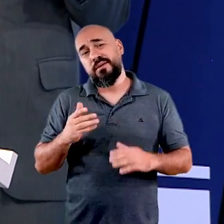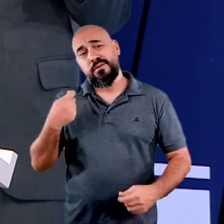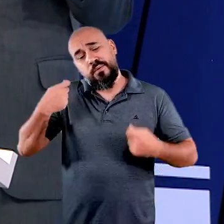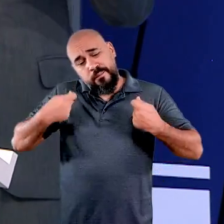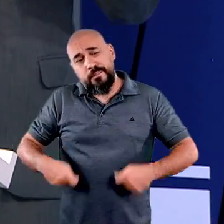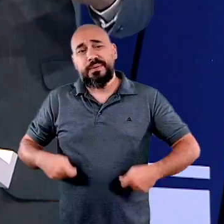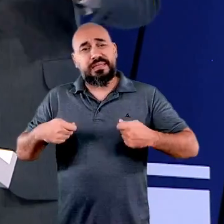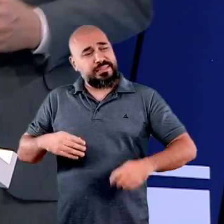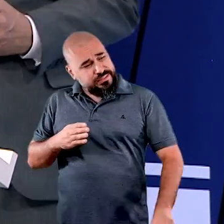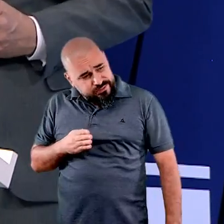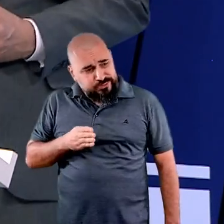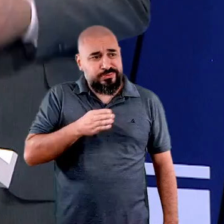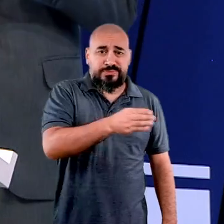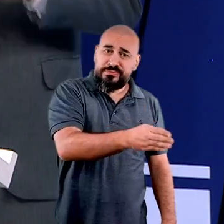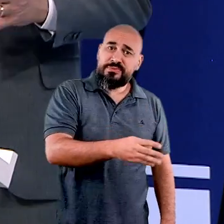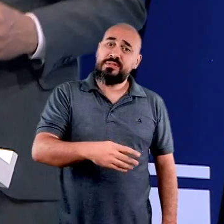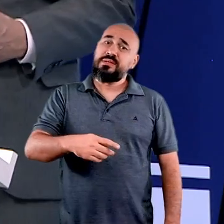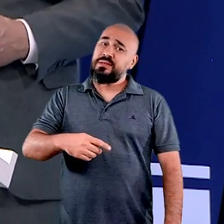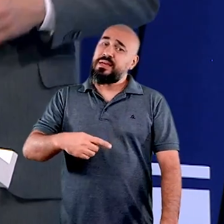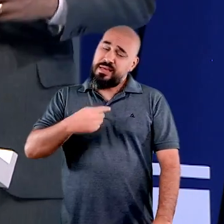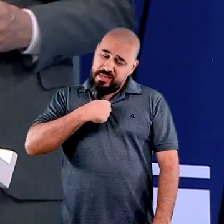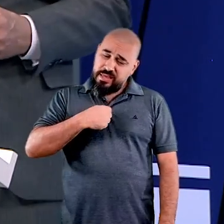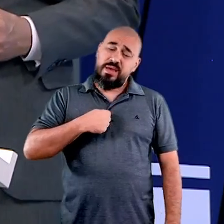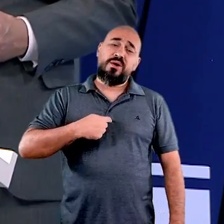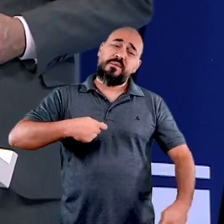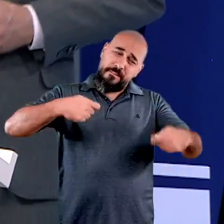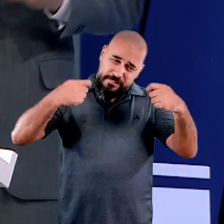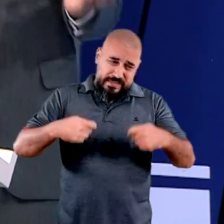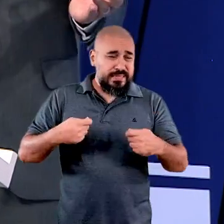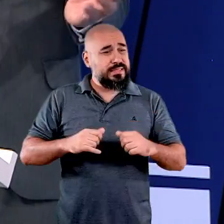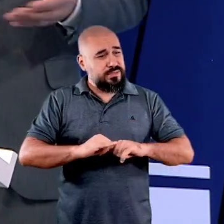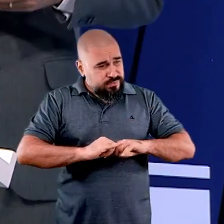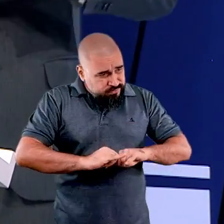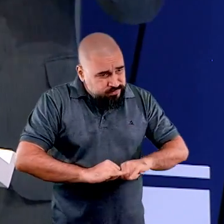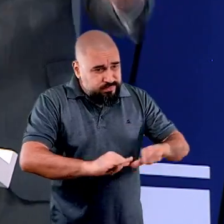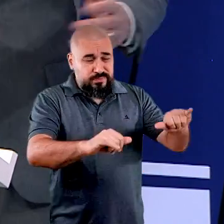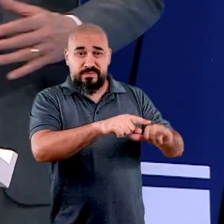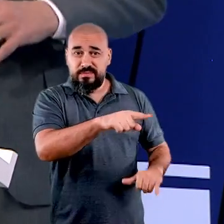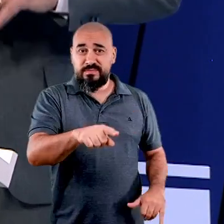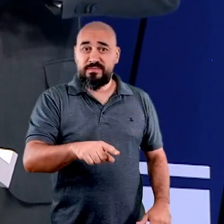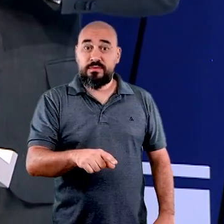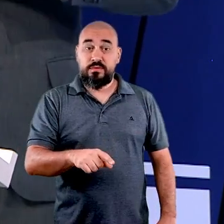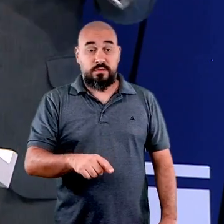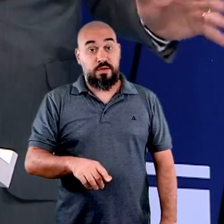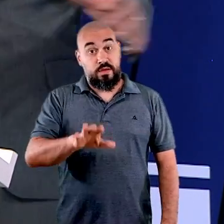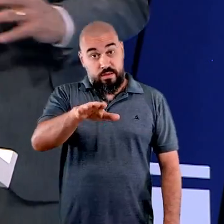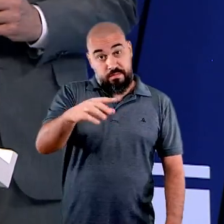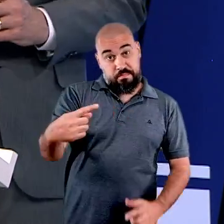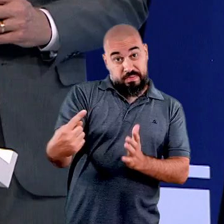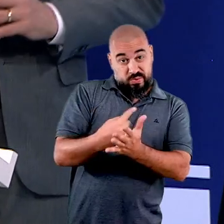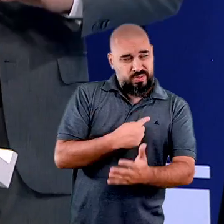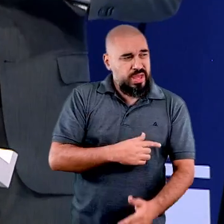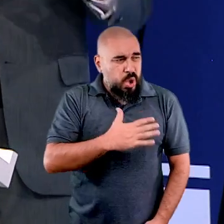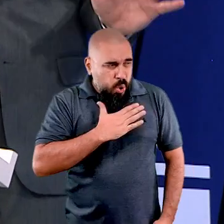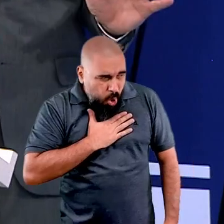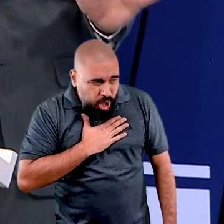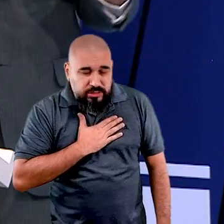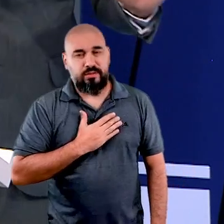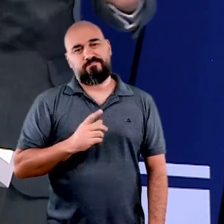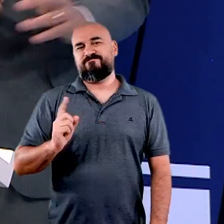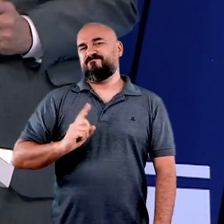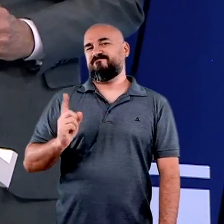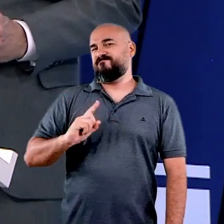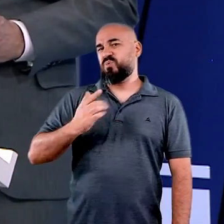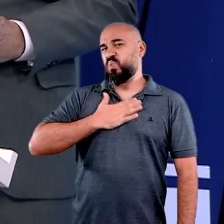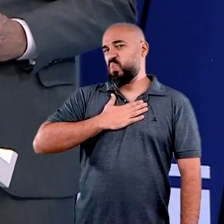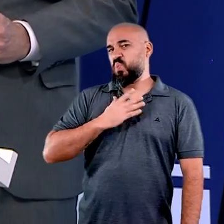ir lá. E eu devo ir lá. E abro a palavra de Deus para levar esperança. Mas se você me perguntar, você tem prazer em fazer isso? Não, eu não tenho prazer nenhum. Eu não tenho nenhuma alegria